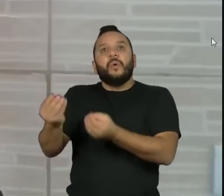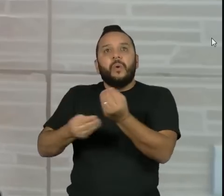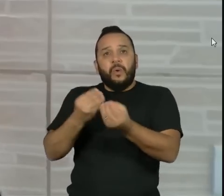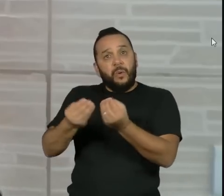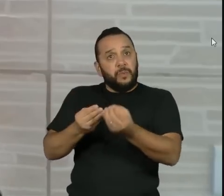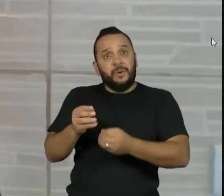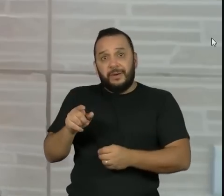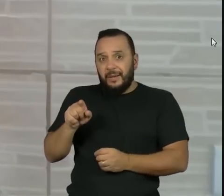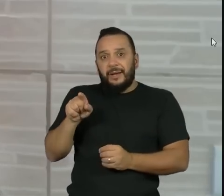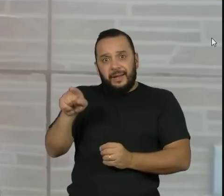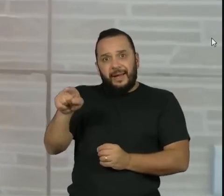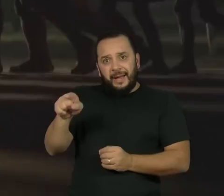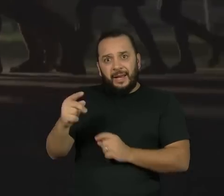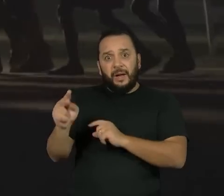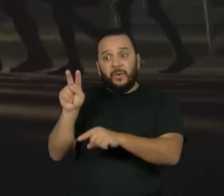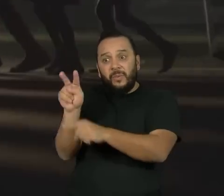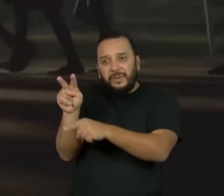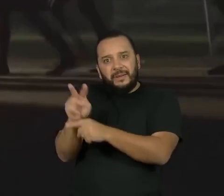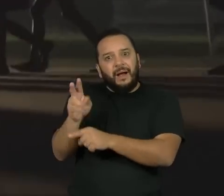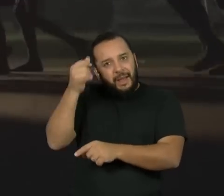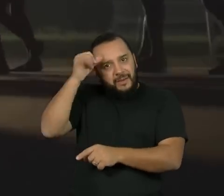de fazer esse cuidado.